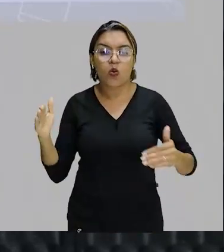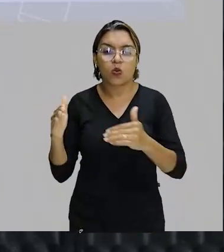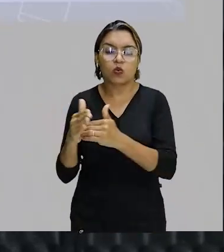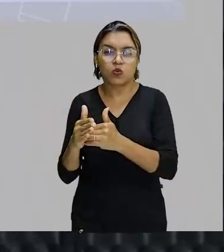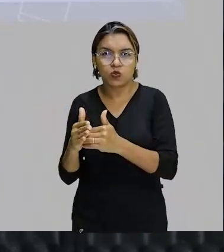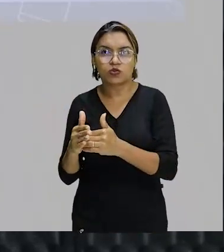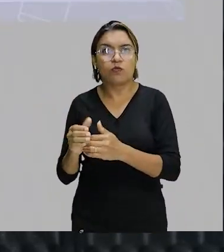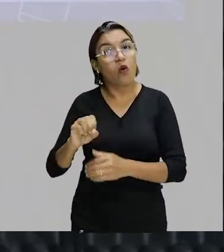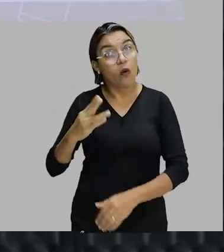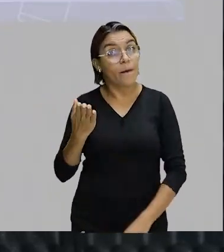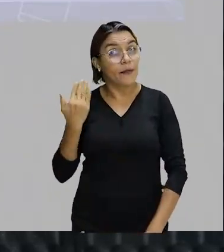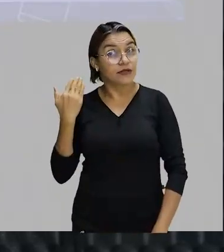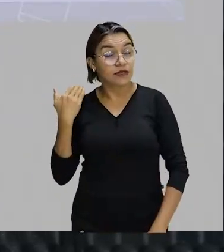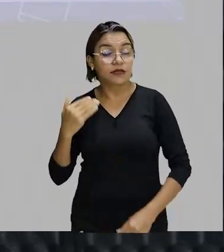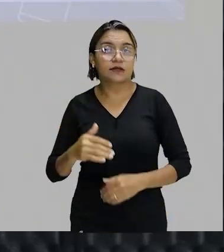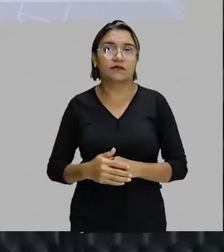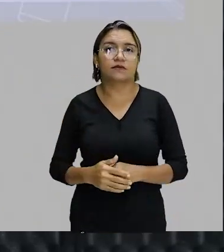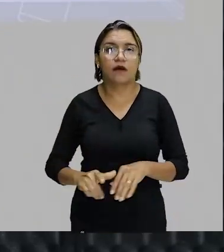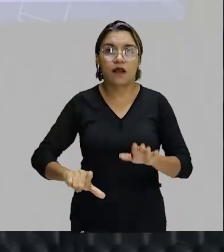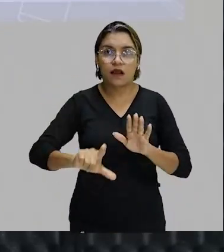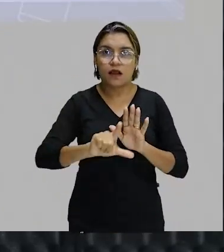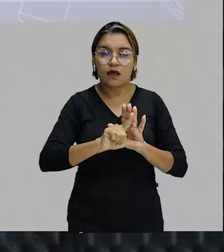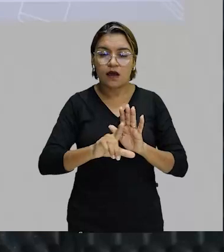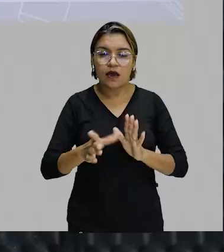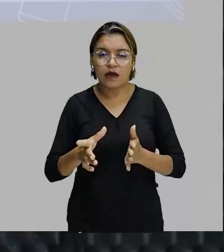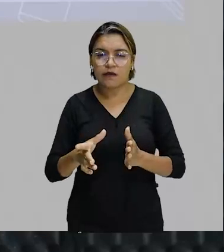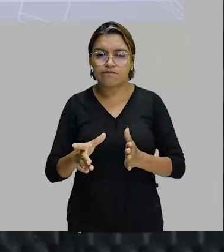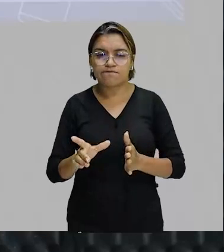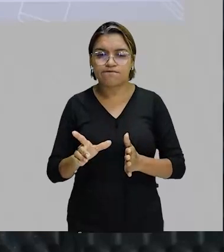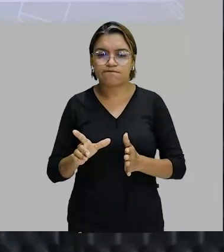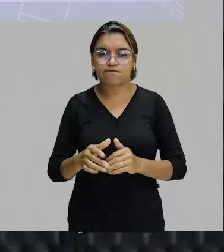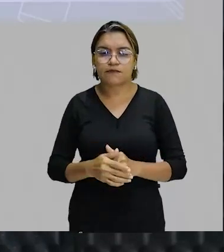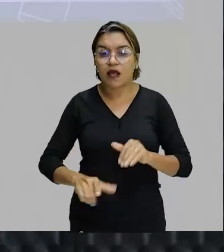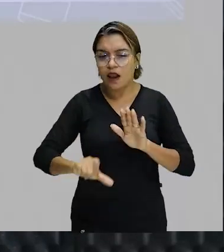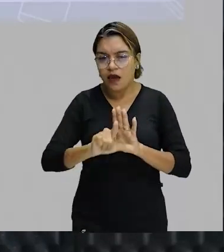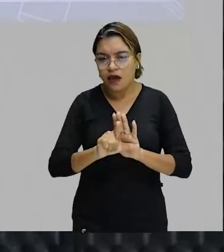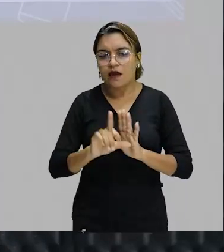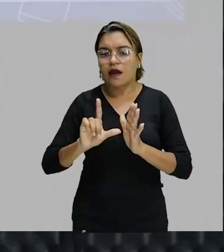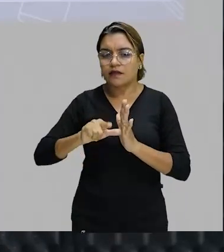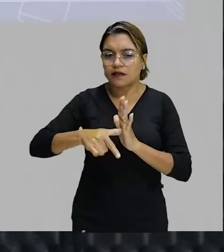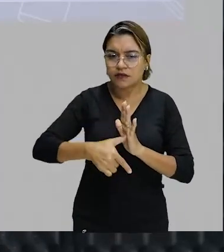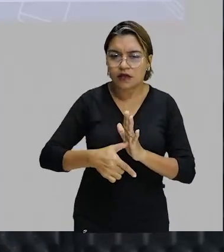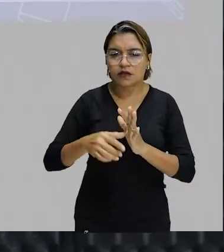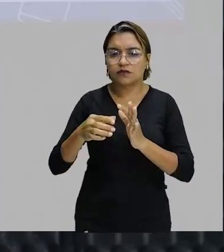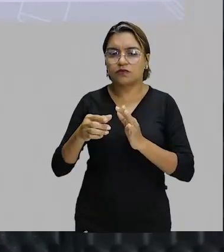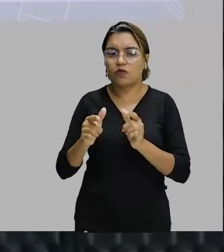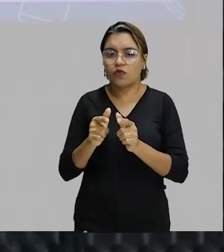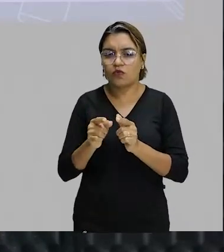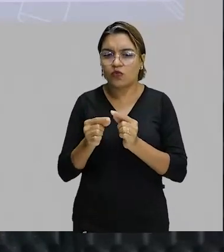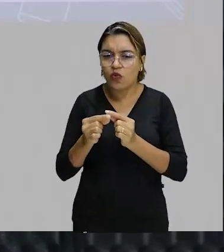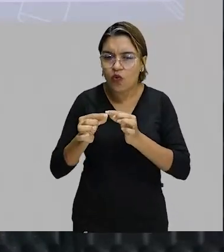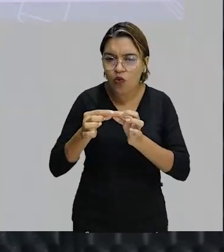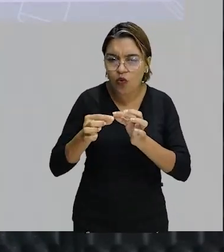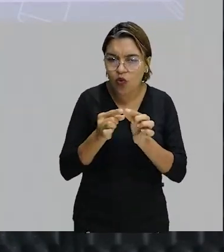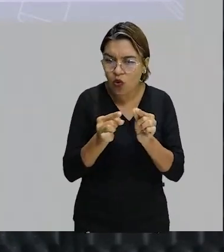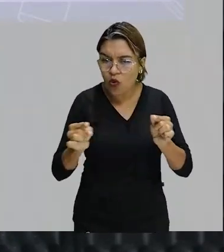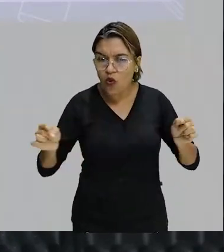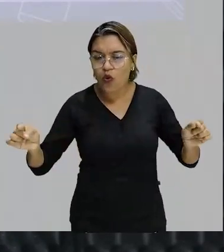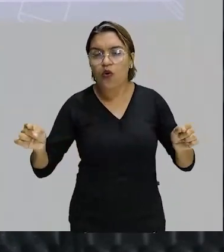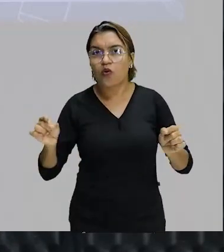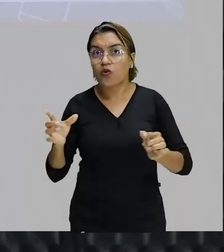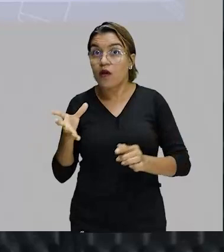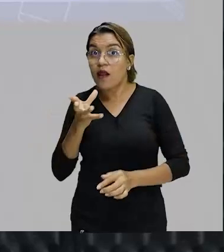ou passado, late, atrasado, longo, lento, perto, direto,